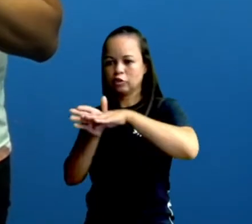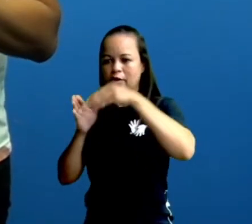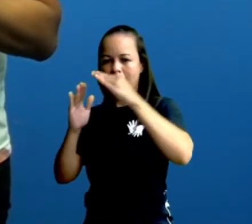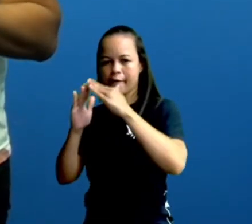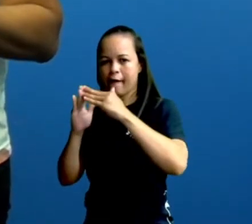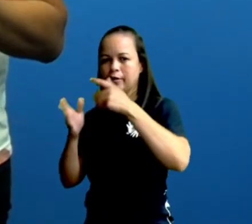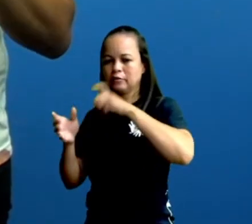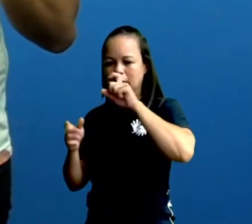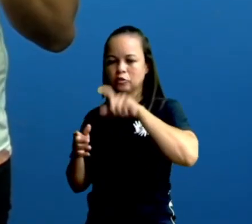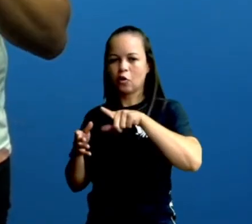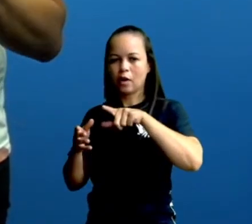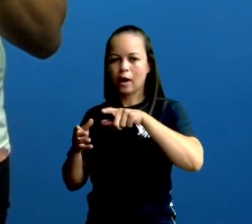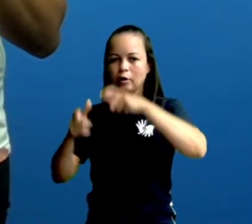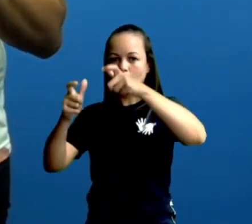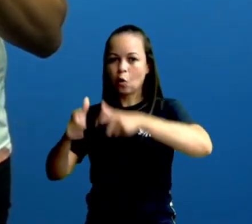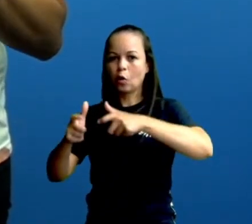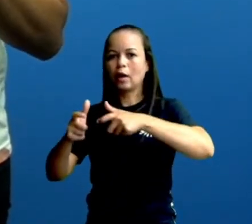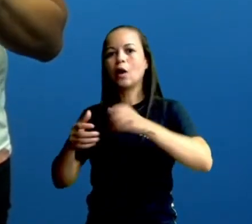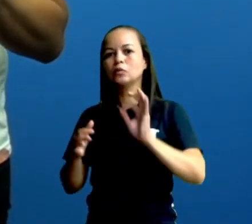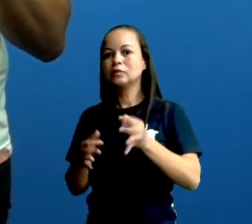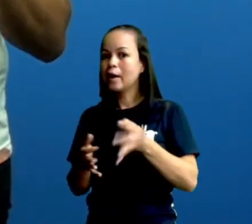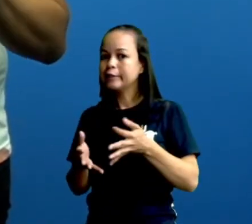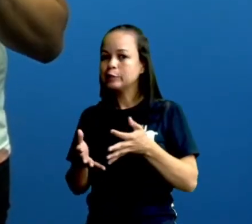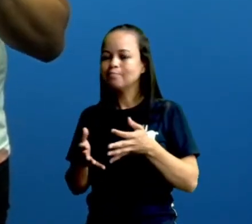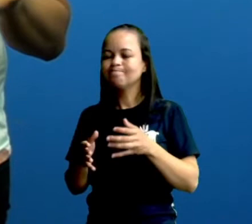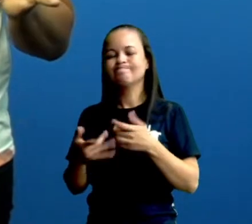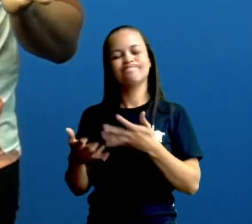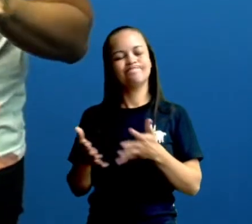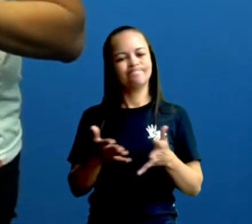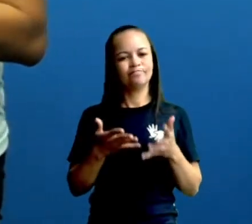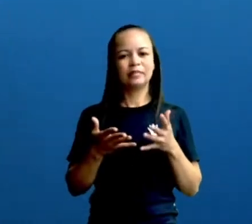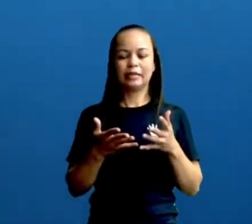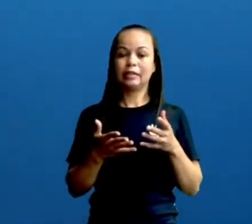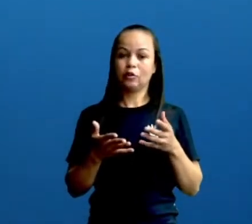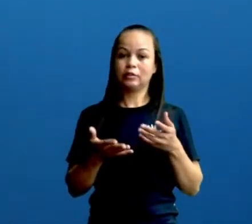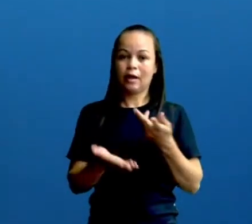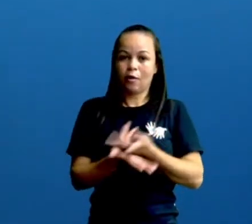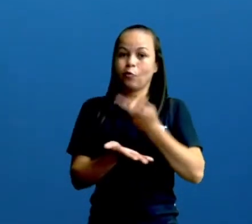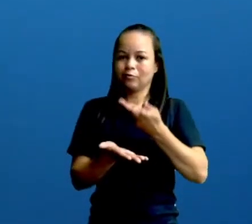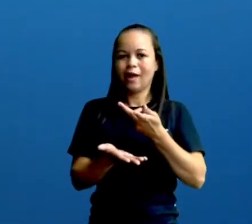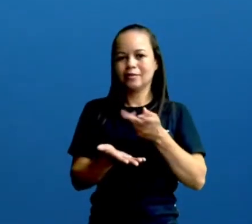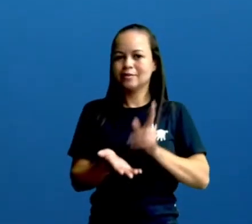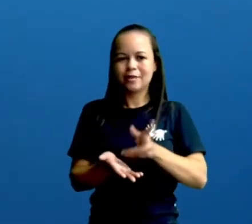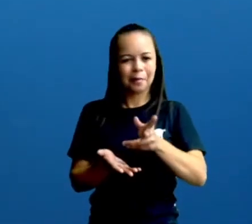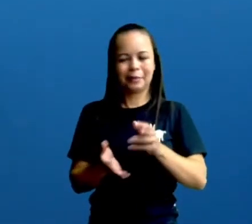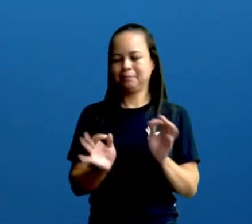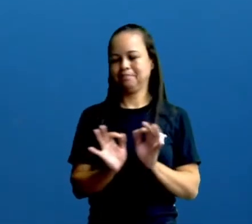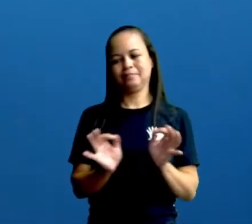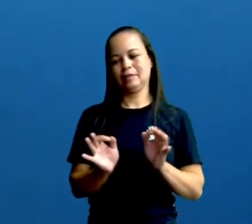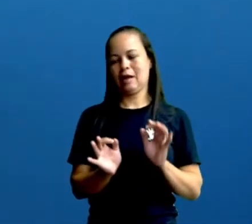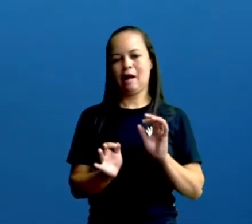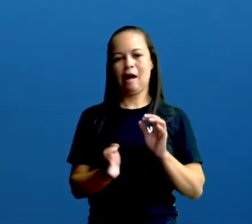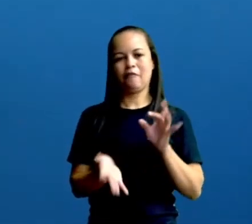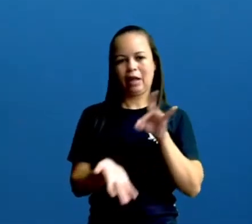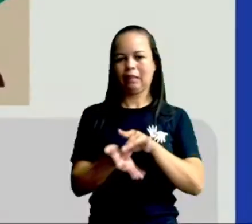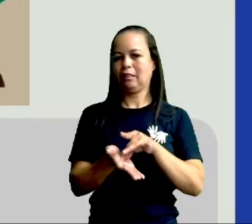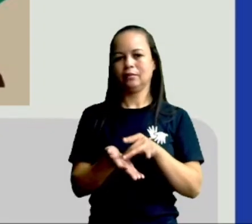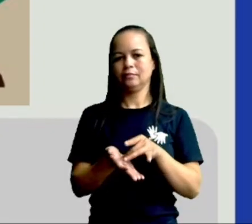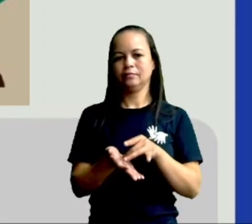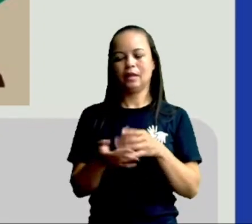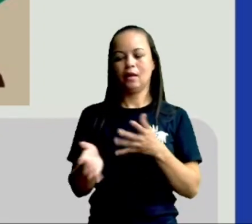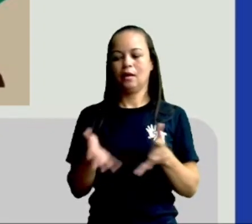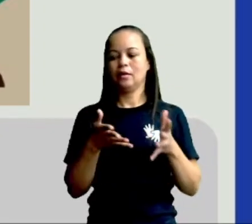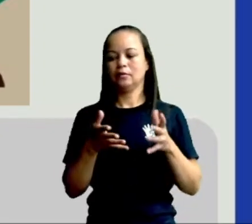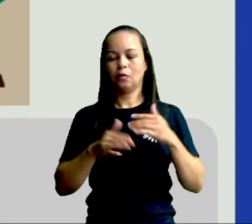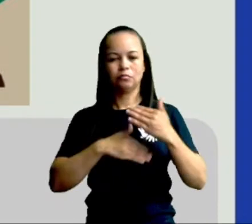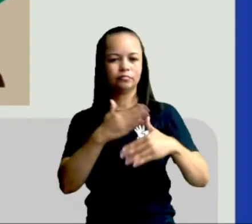sabe que na grande maioria isso não acontece, essa não é a nossa realidade. E aqui, ó, a tecnologia está em